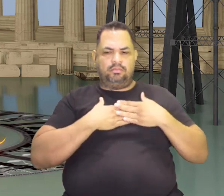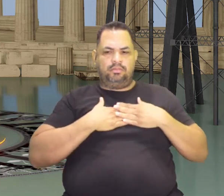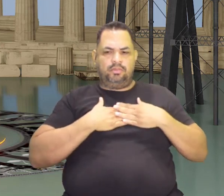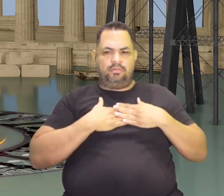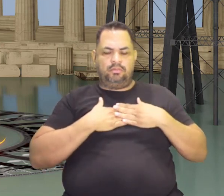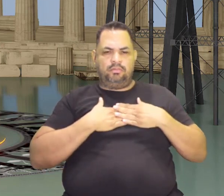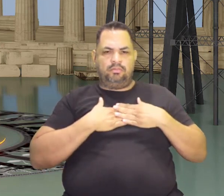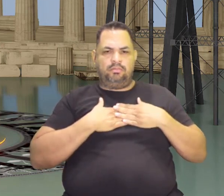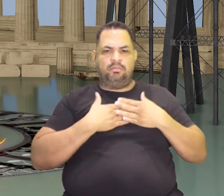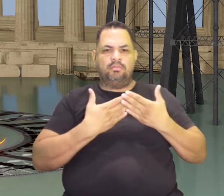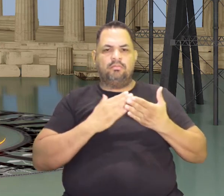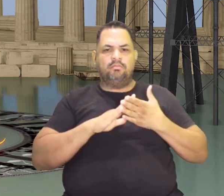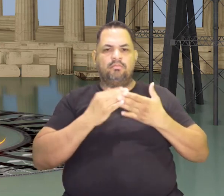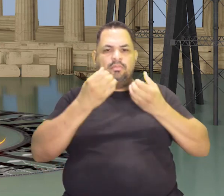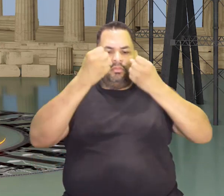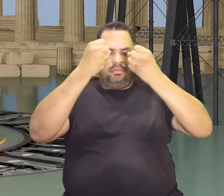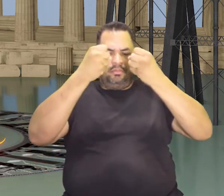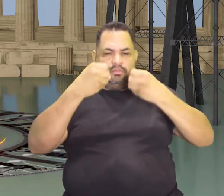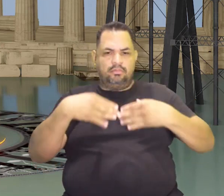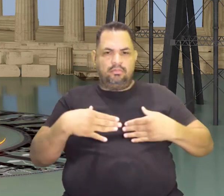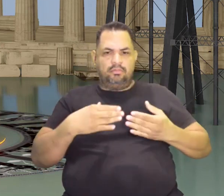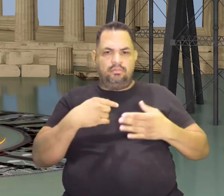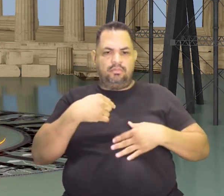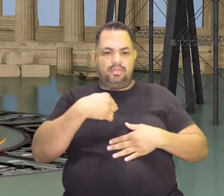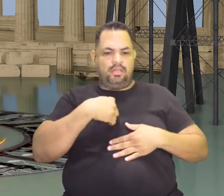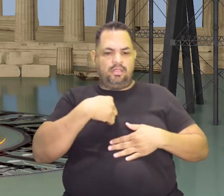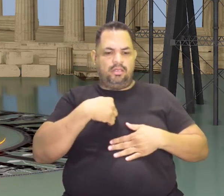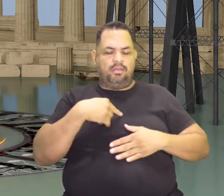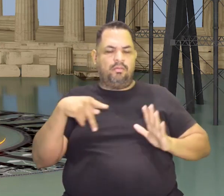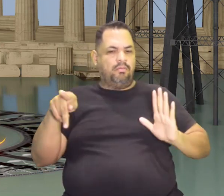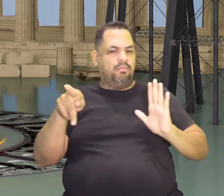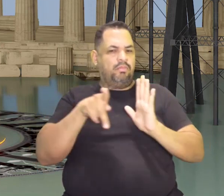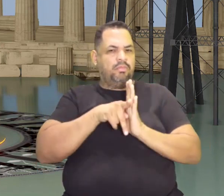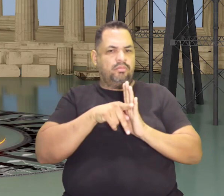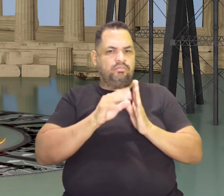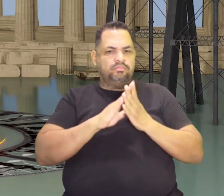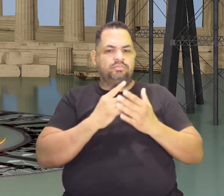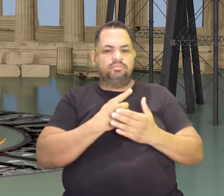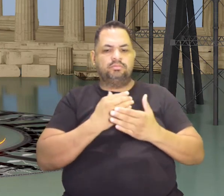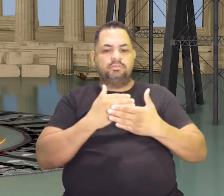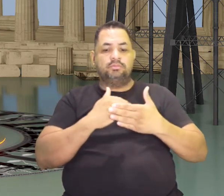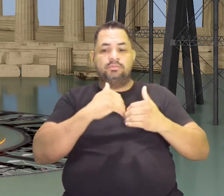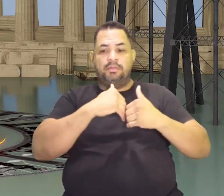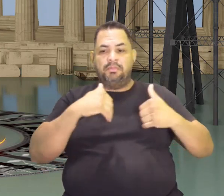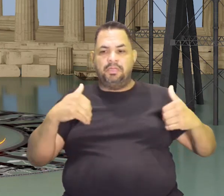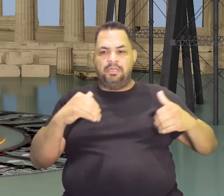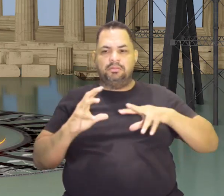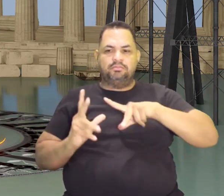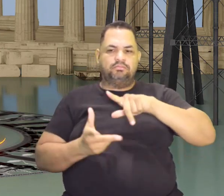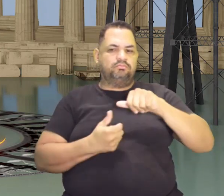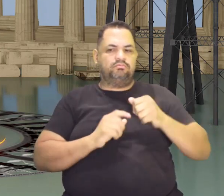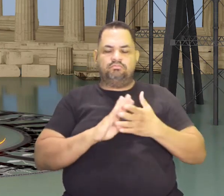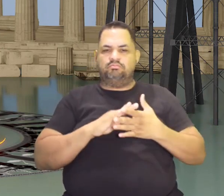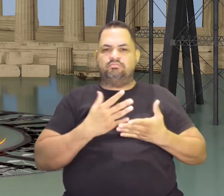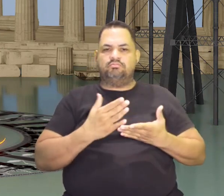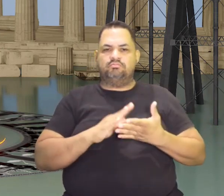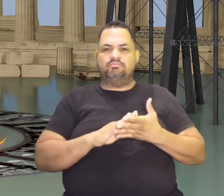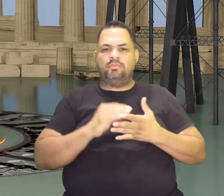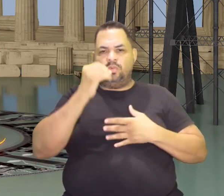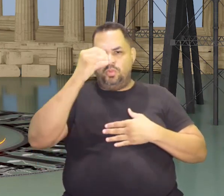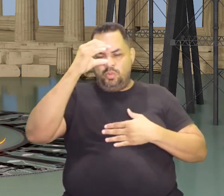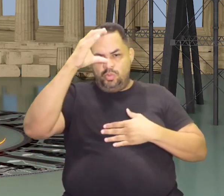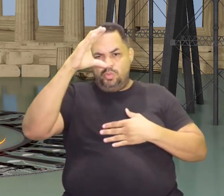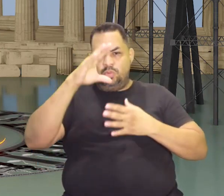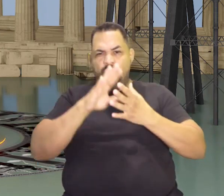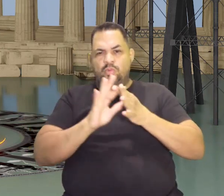tendência é querer explicar, gerar conhecimento a partir do eu sozinho, isolado no mundo. Como vou fazer isso? Então o conhecimento tem que